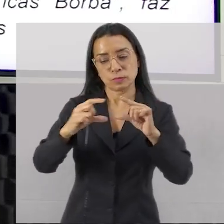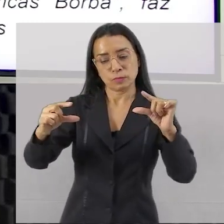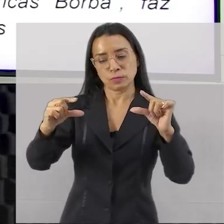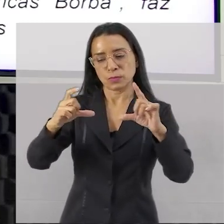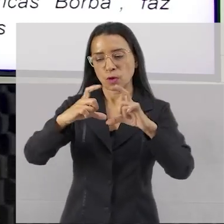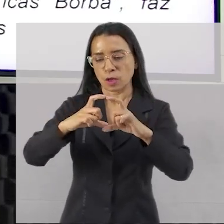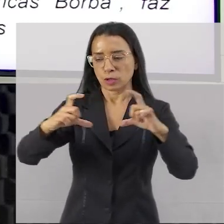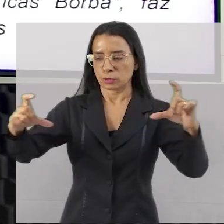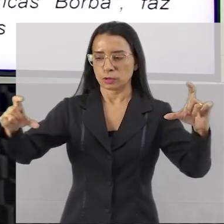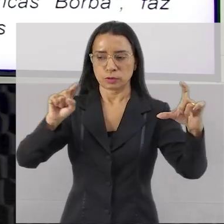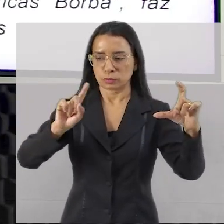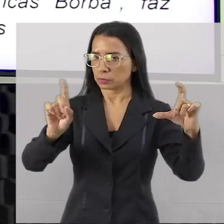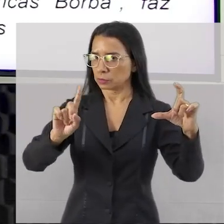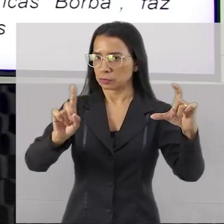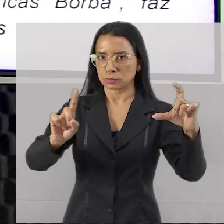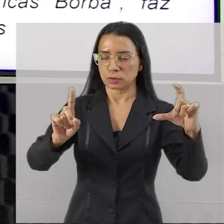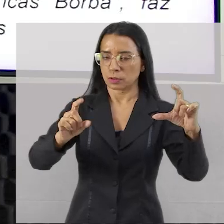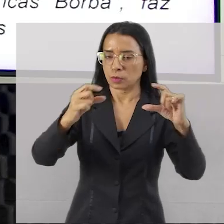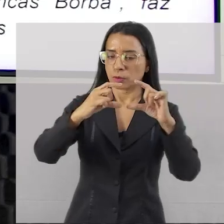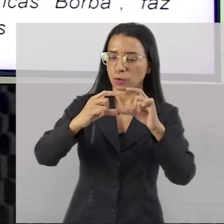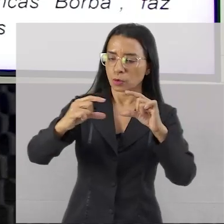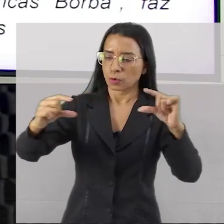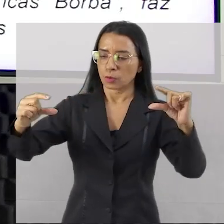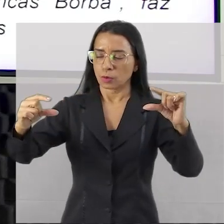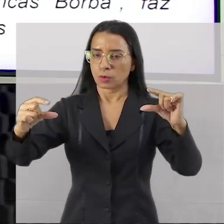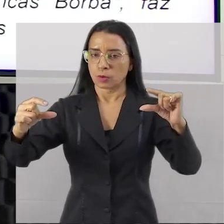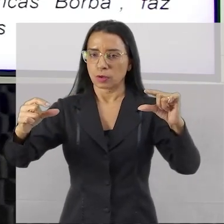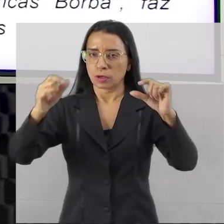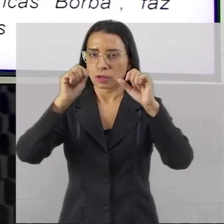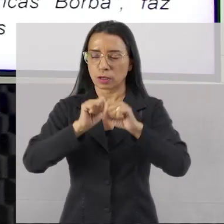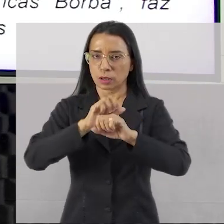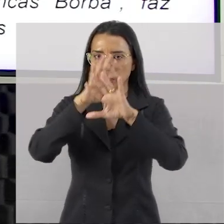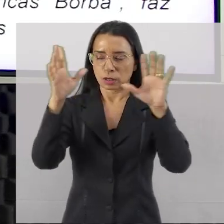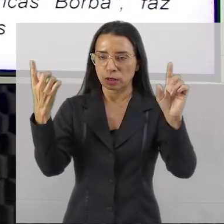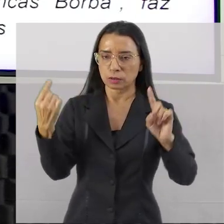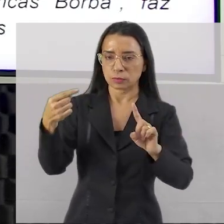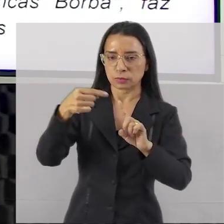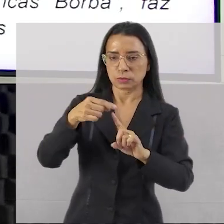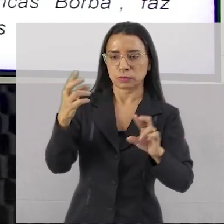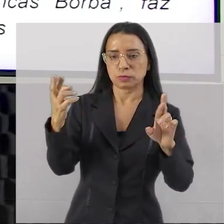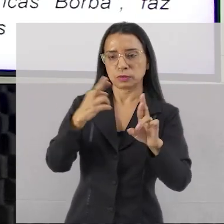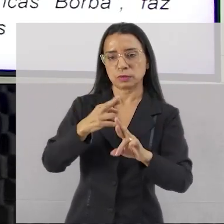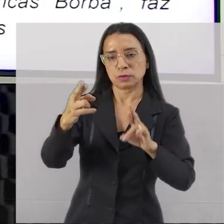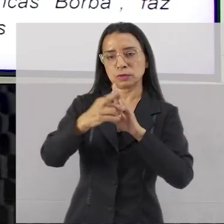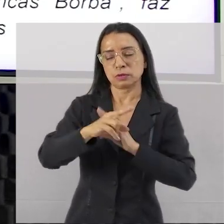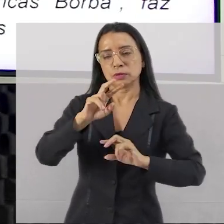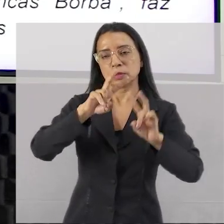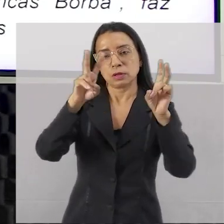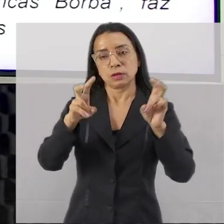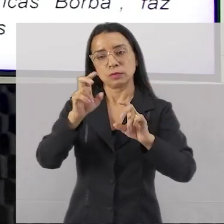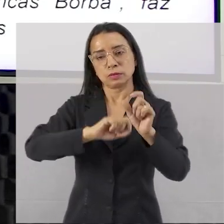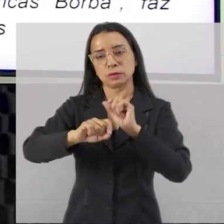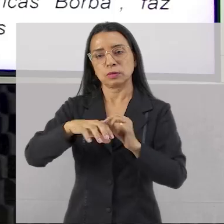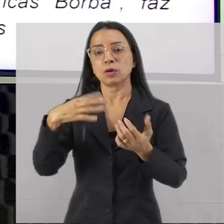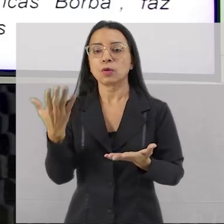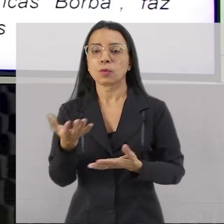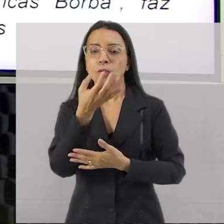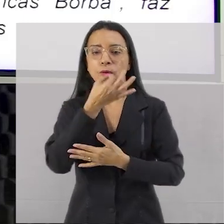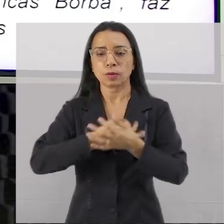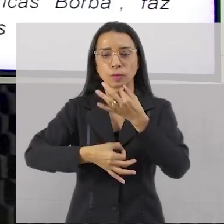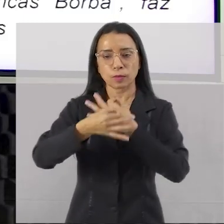ele é claro e objetivo e você vai relacionar o seu argumento ao tema. Qual é o argumento dele?